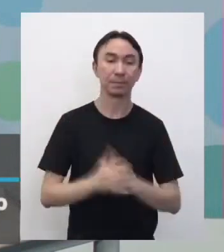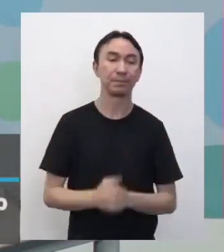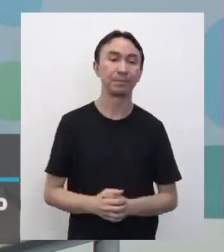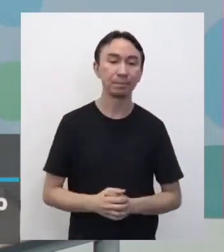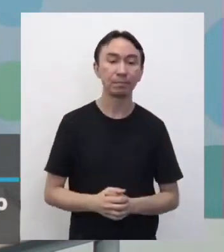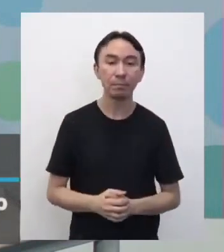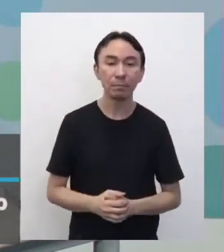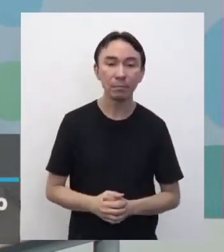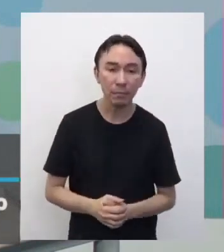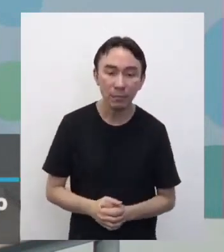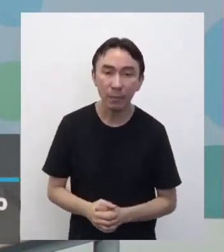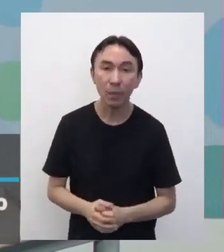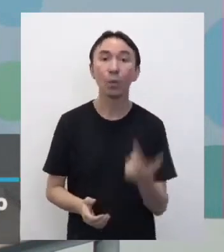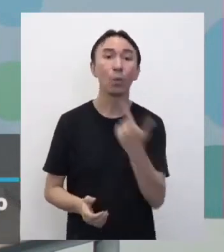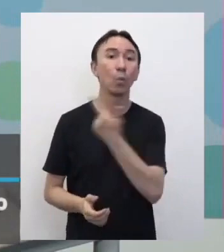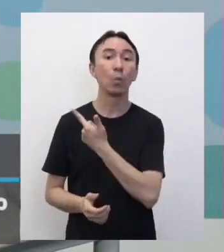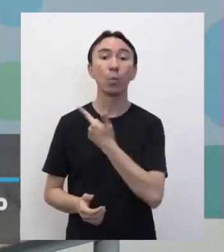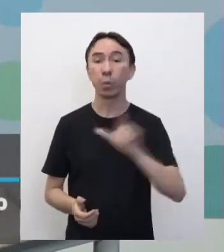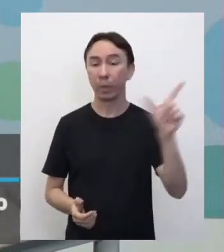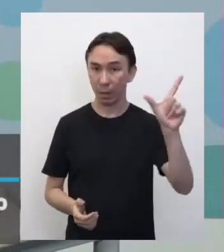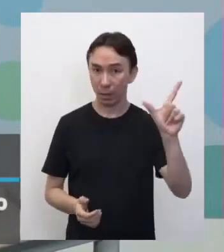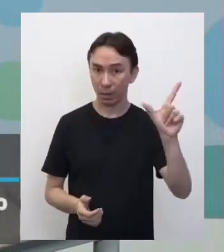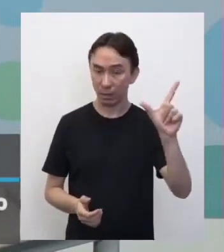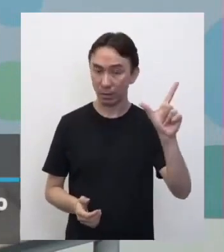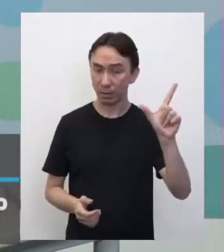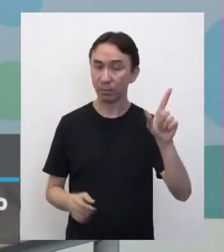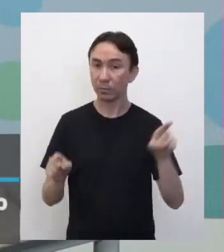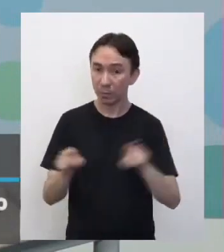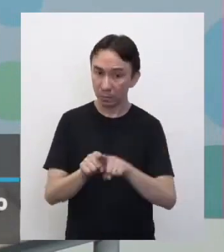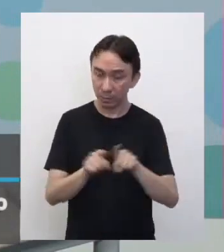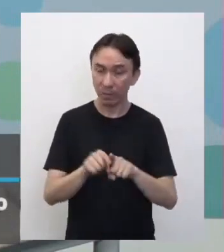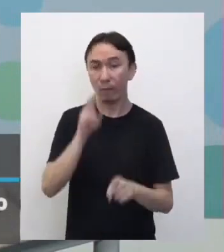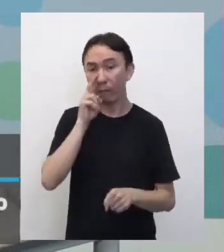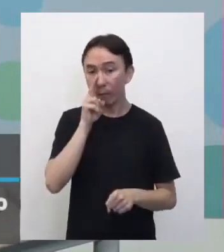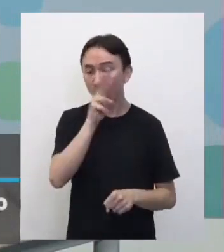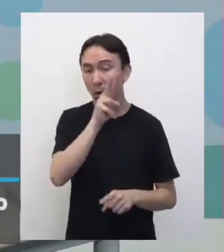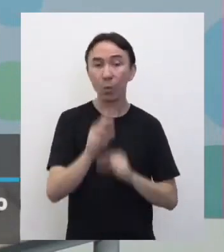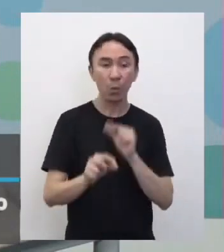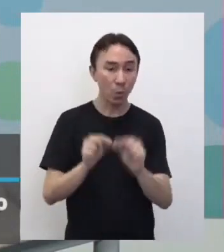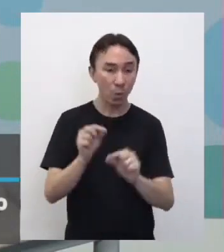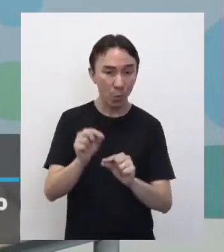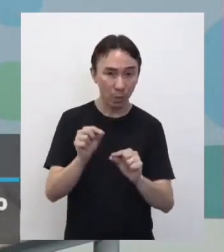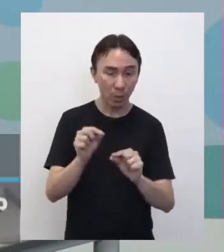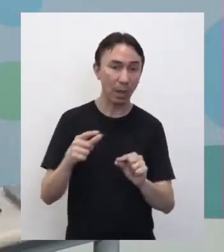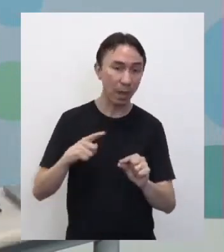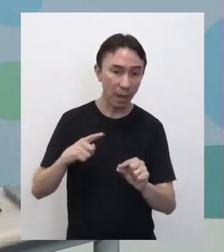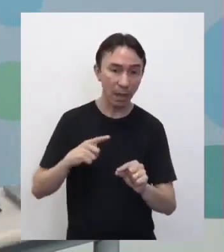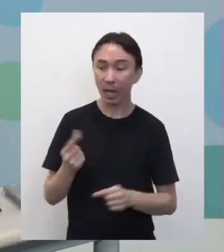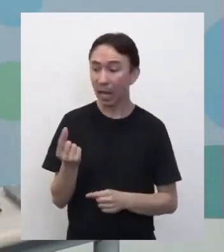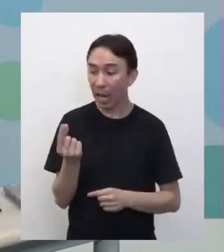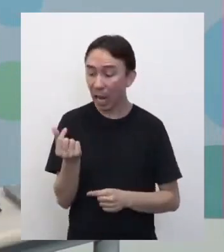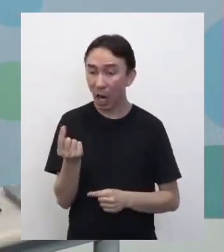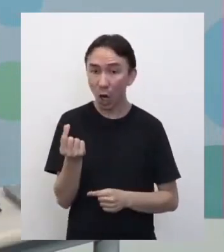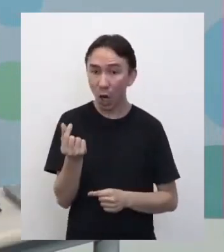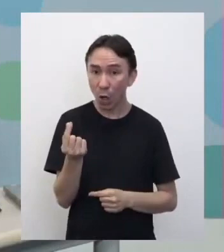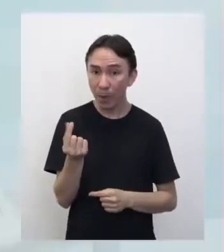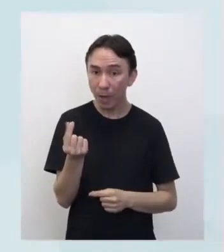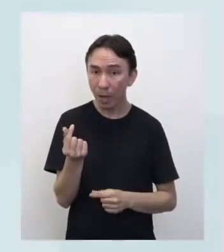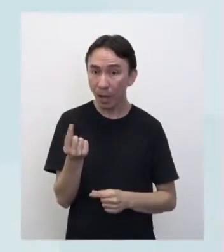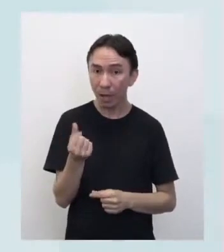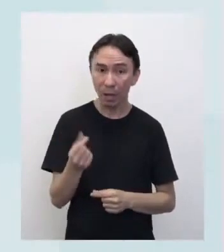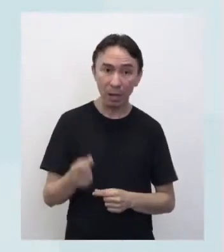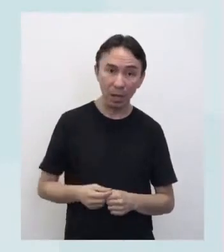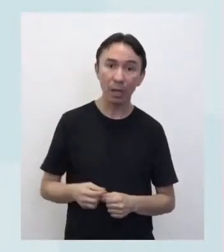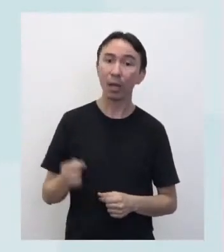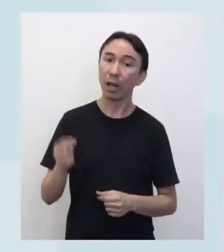Outra questão aí forte, principalmente nos burgos, é a monetização da economia, que a gente já apontou, e agora a gente vai